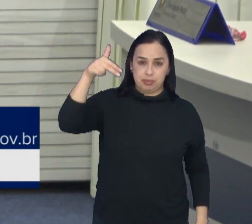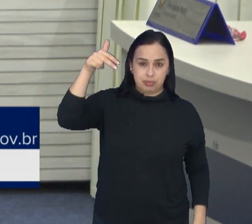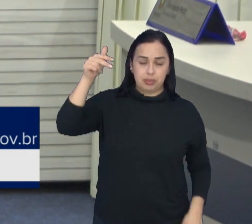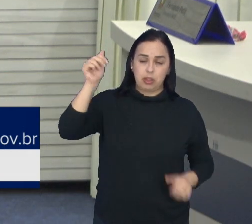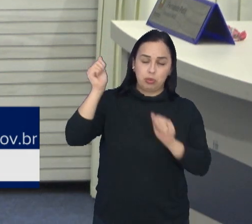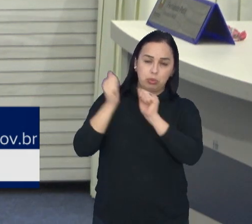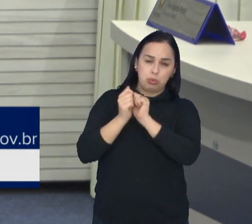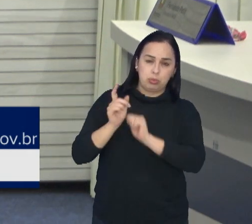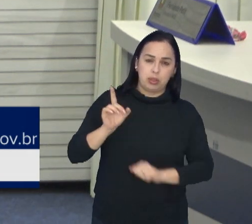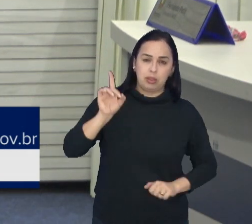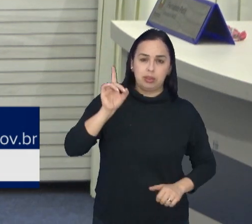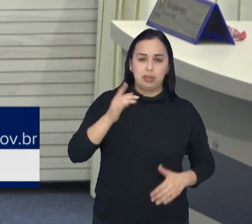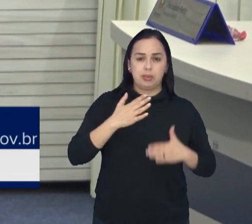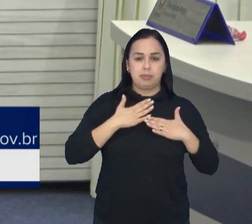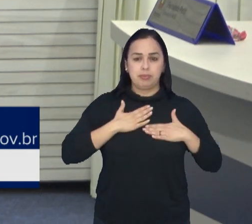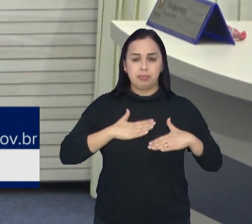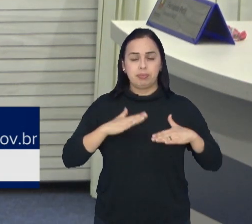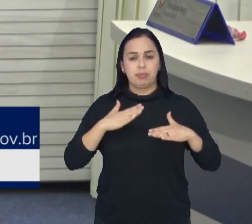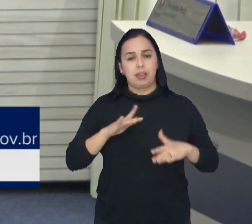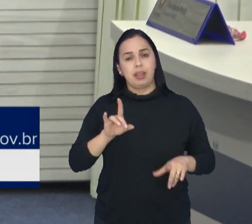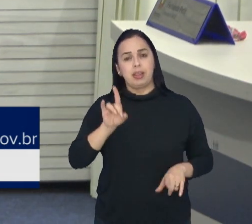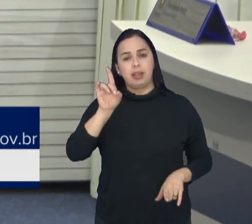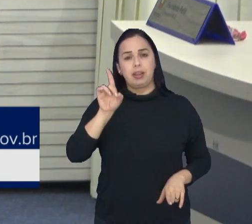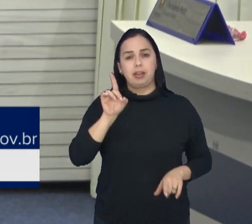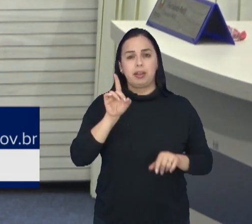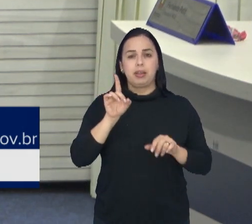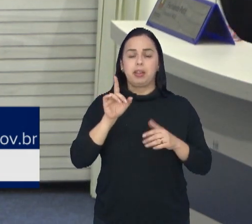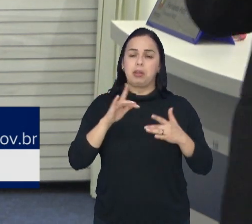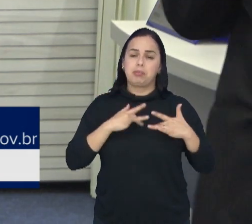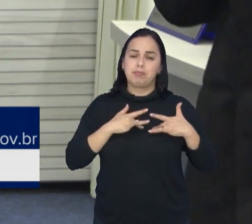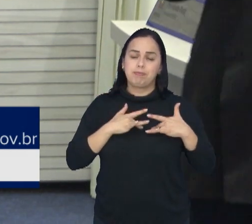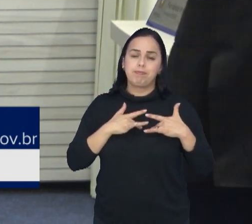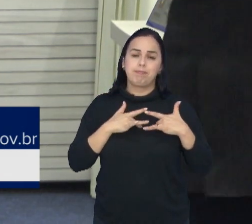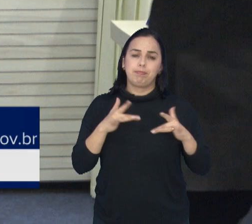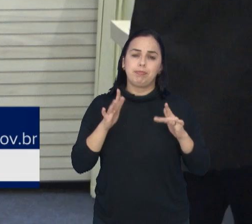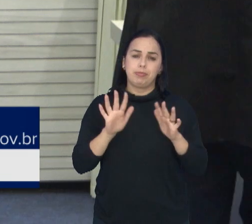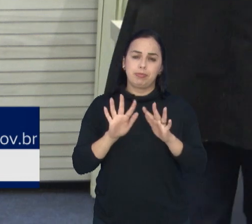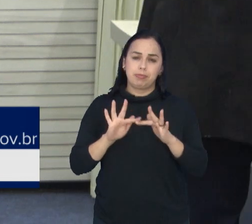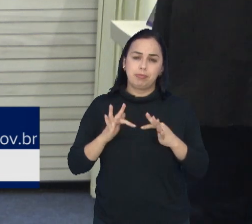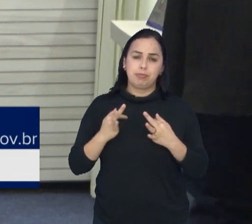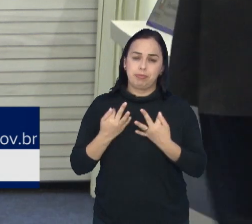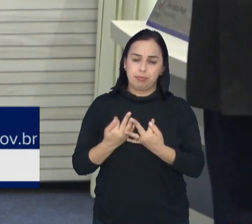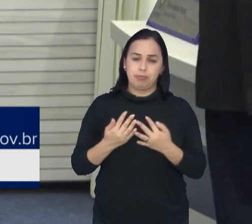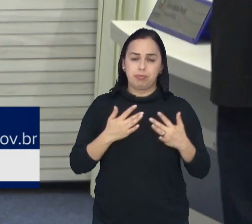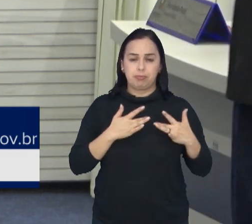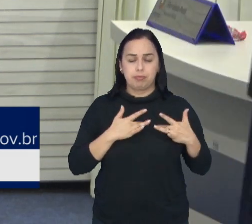né, e as nossas condolências, né, e o sentimento